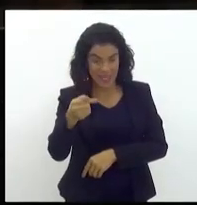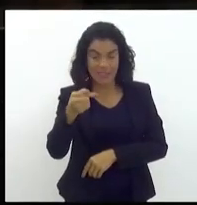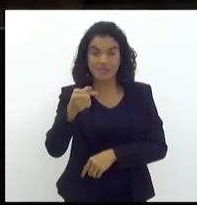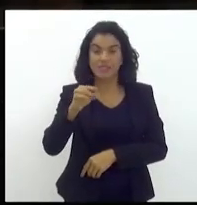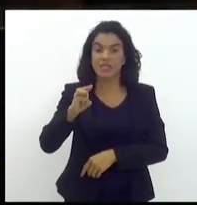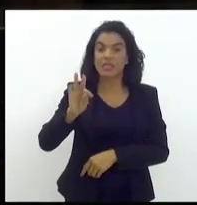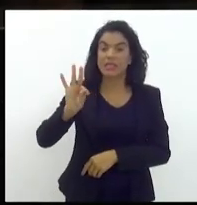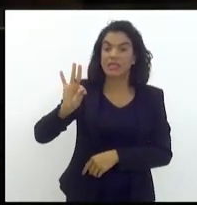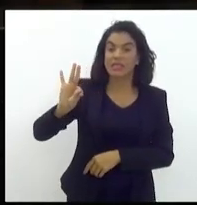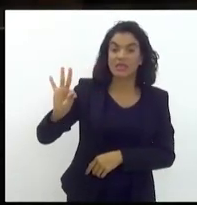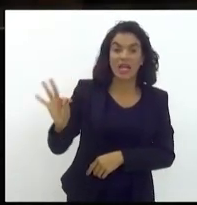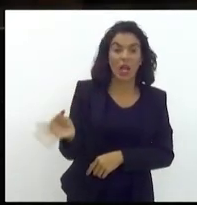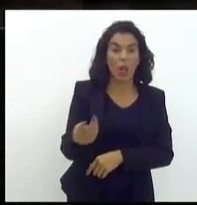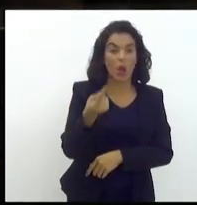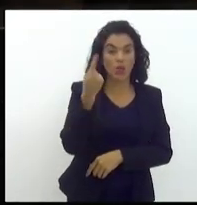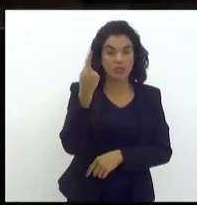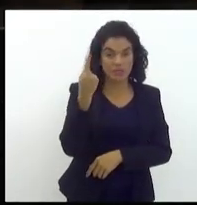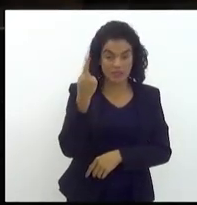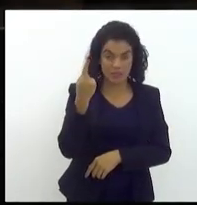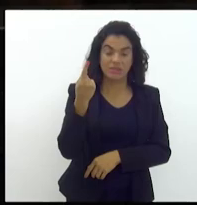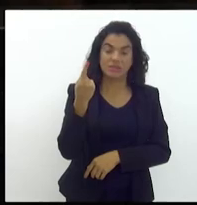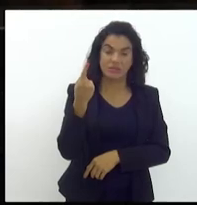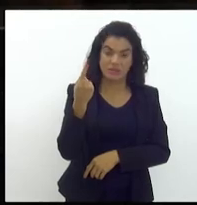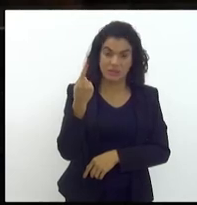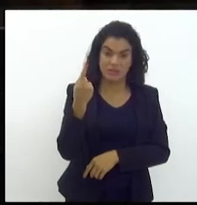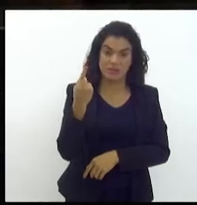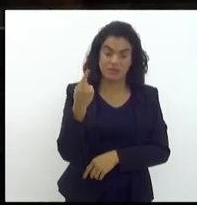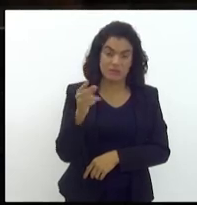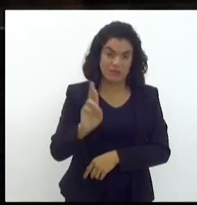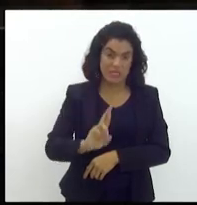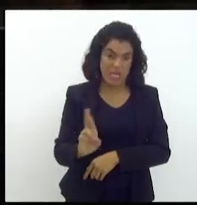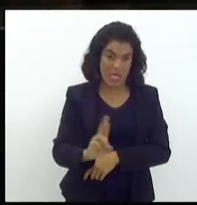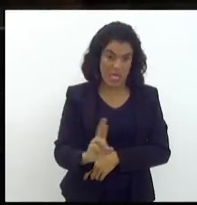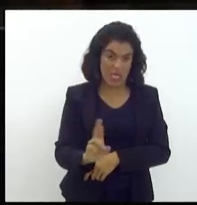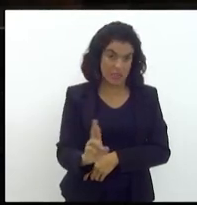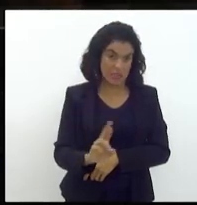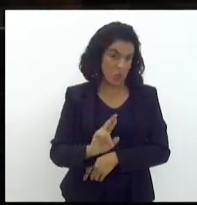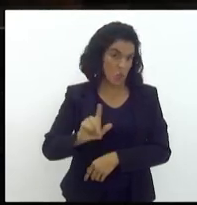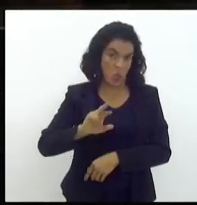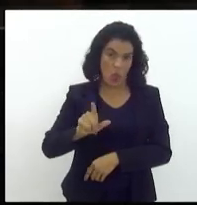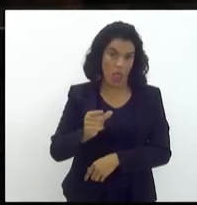reais não é pouco dinheiro se de fato acontecer